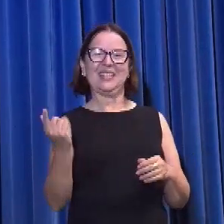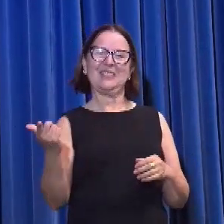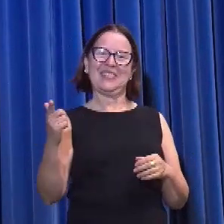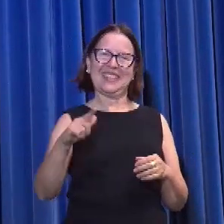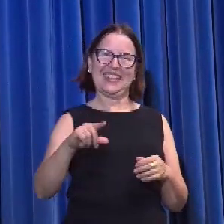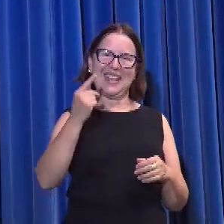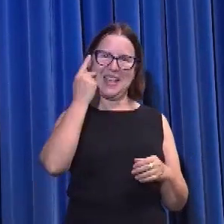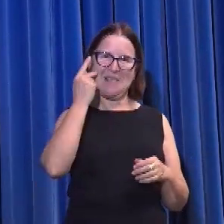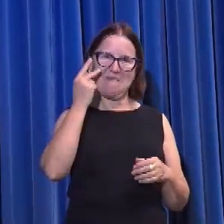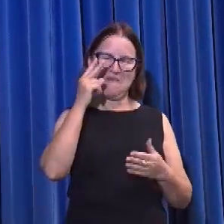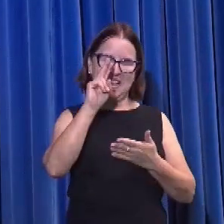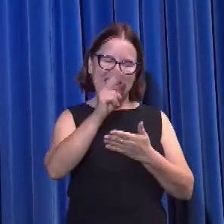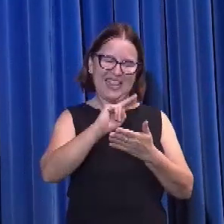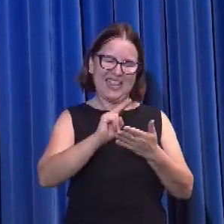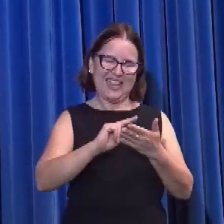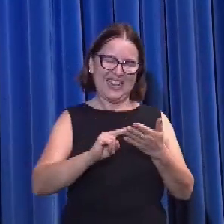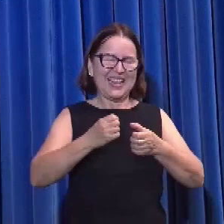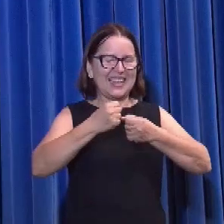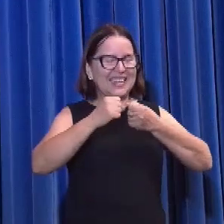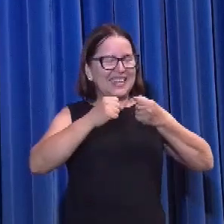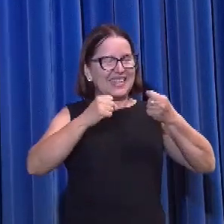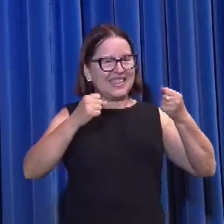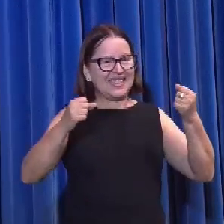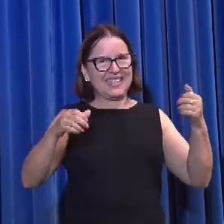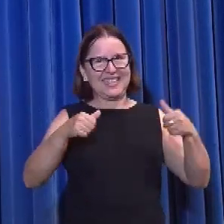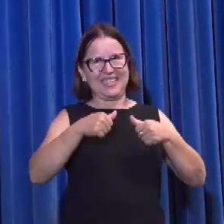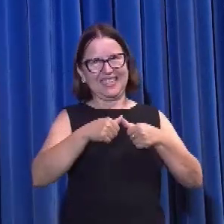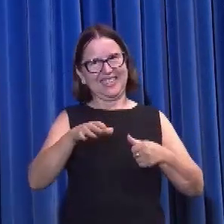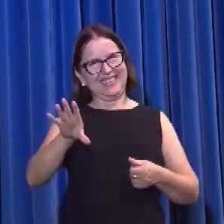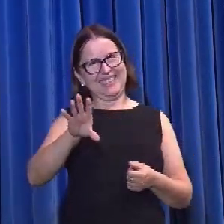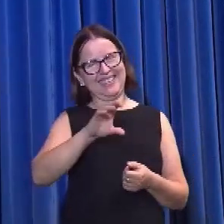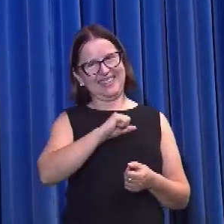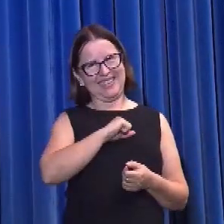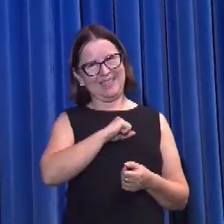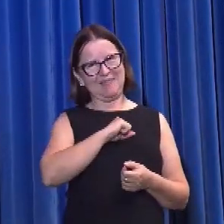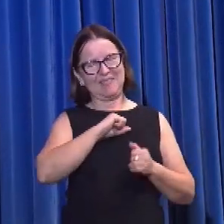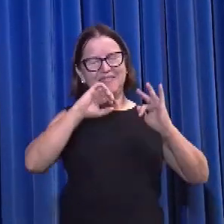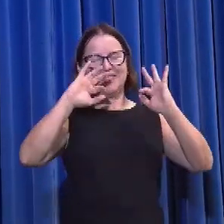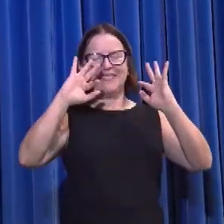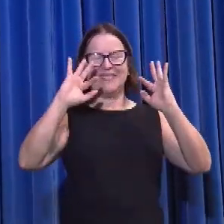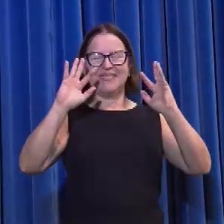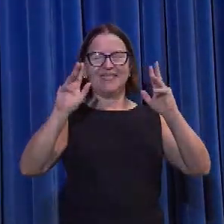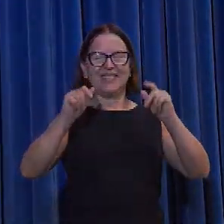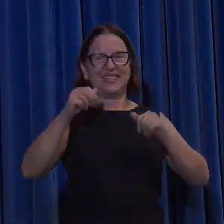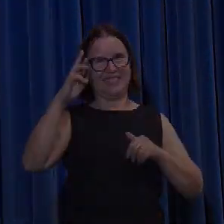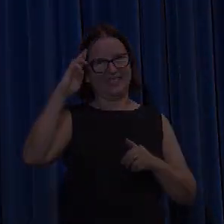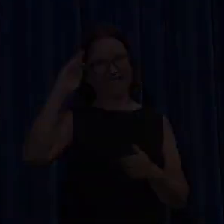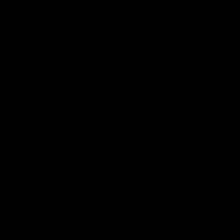ver a grandeza deste amor maravilhoso do Senhor.